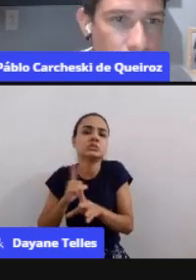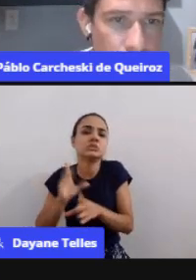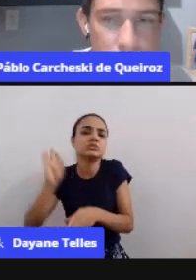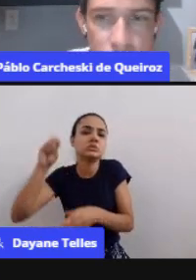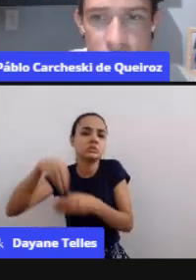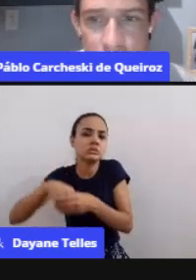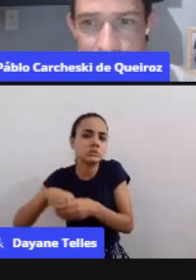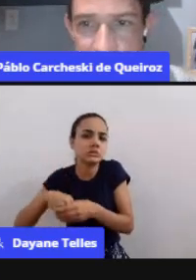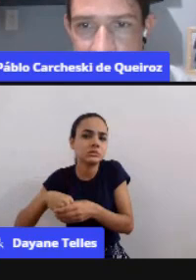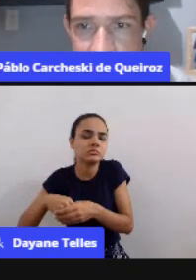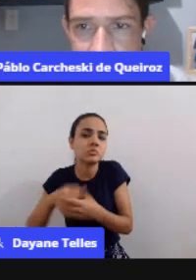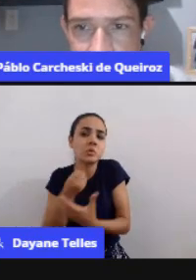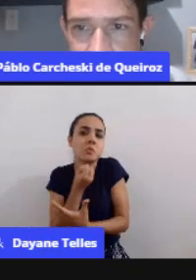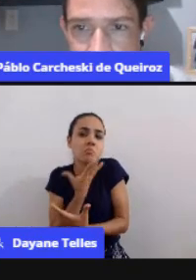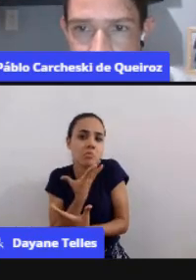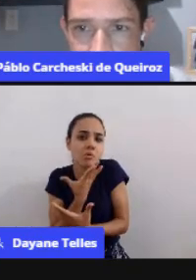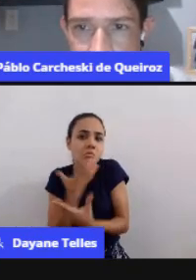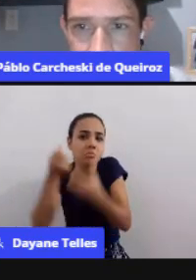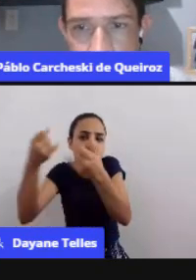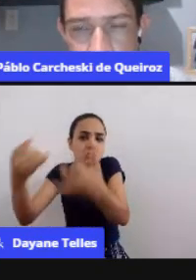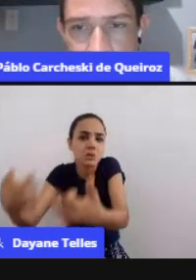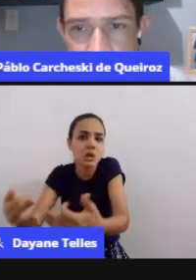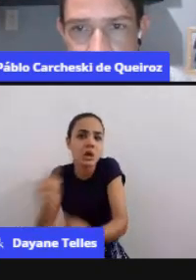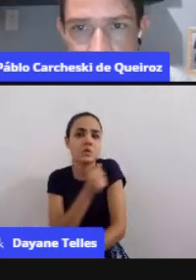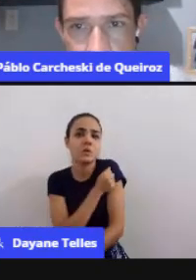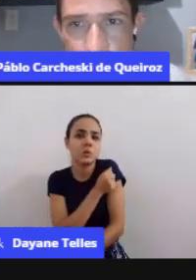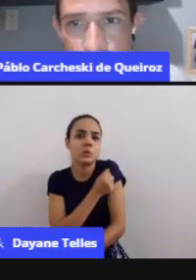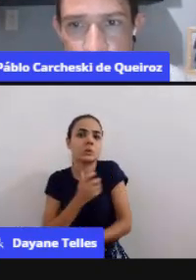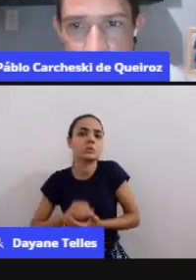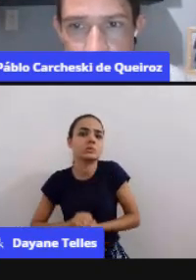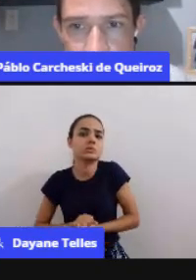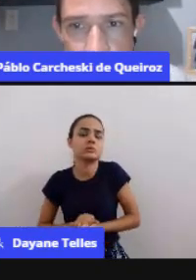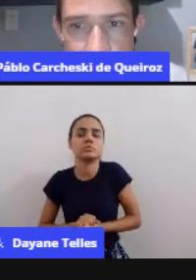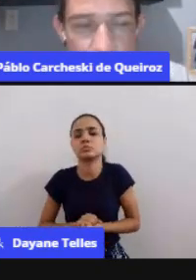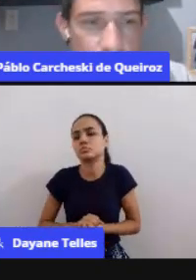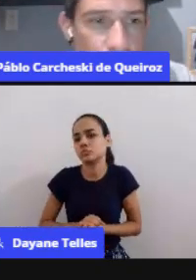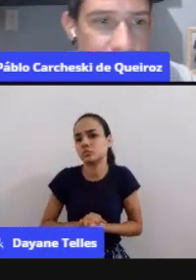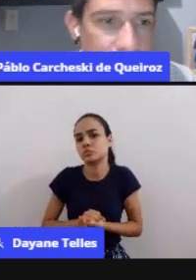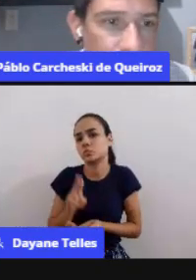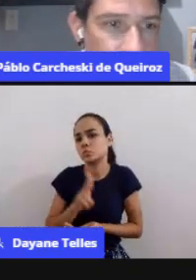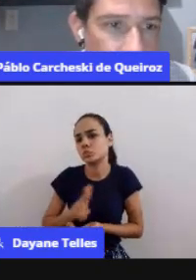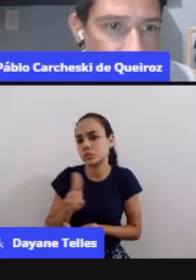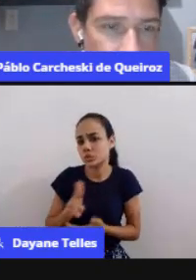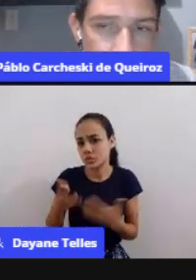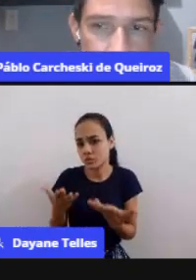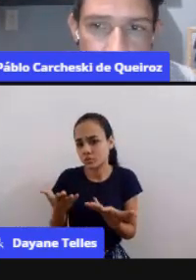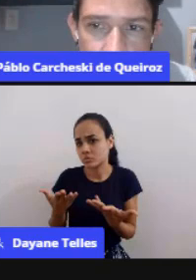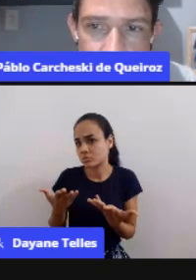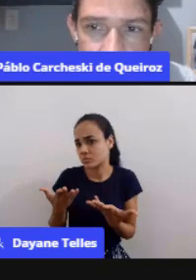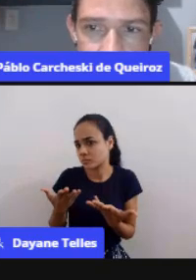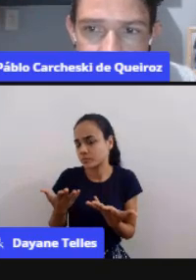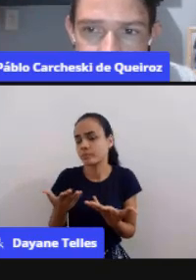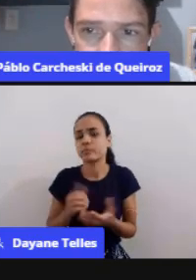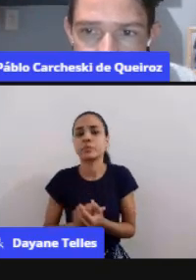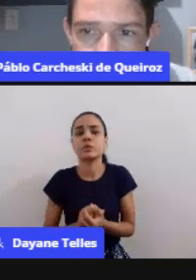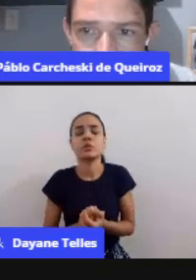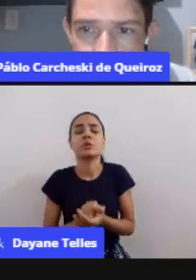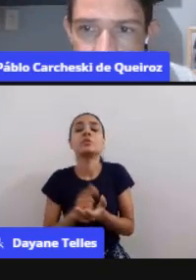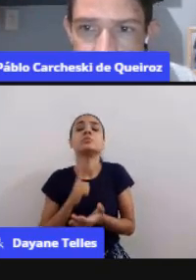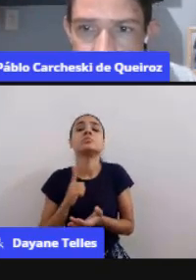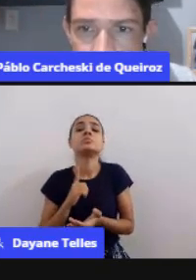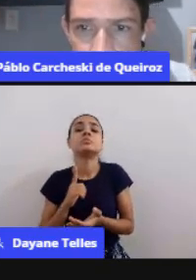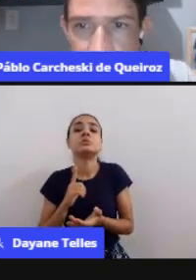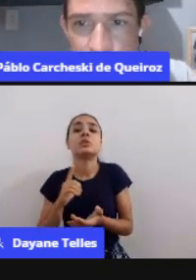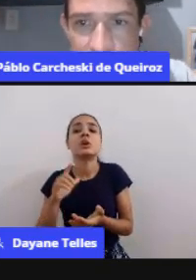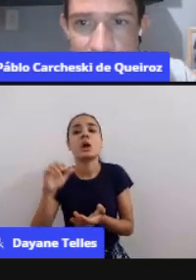talvez não, porque se vocês observarem aqui, né, até para a gente usar o GeoGebra, tem coisa que a gente consegue ou não. Então, aqui existem,